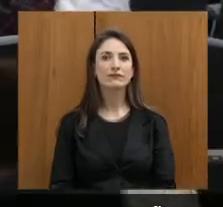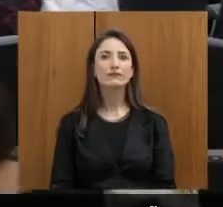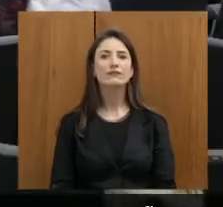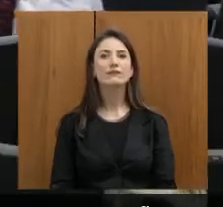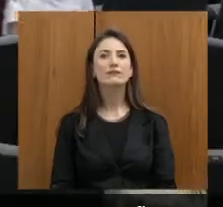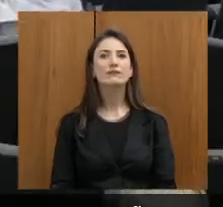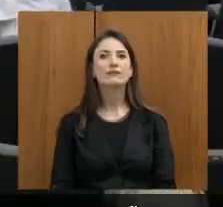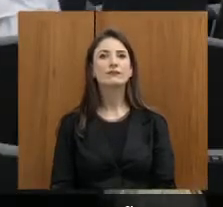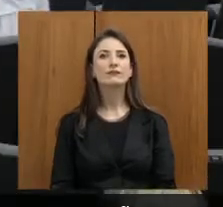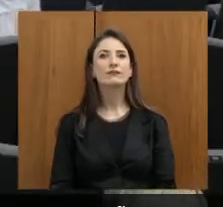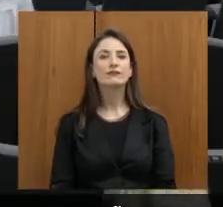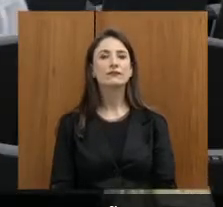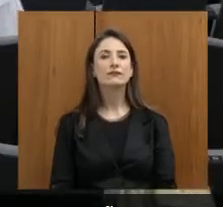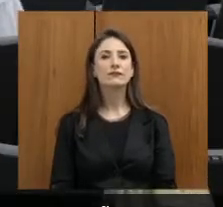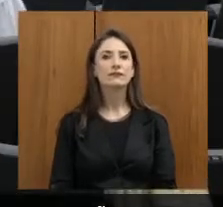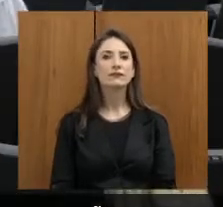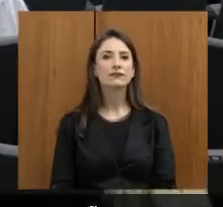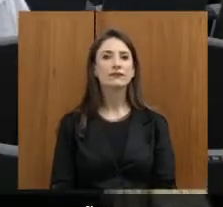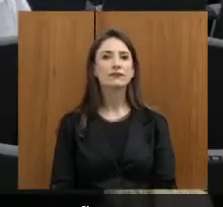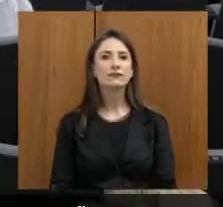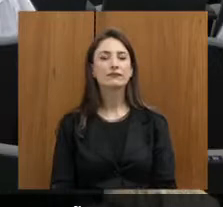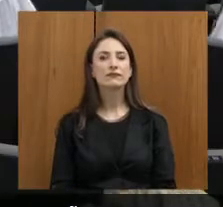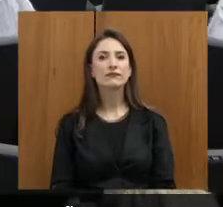sonhei é tu